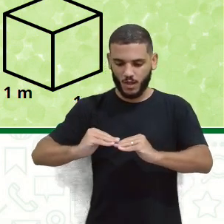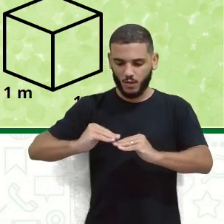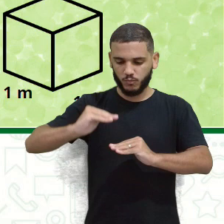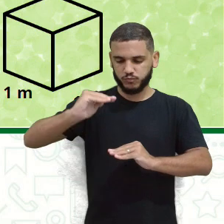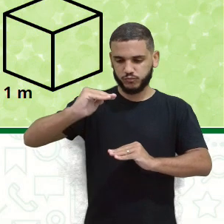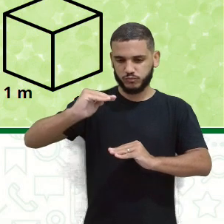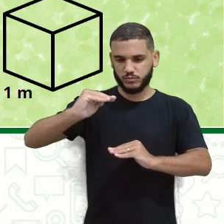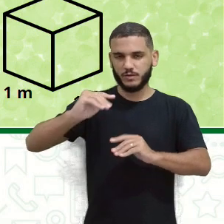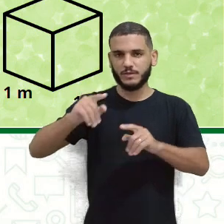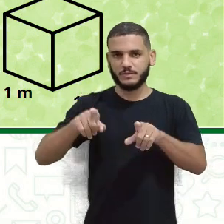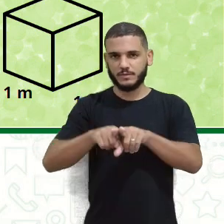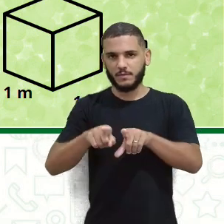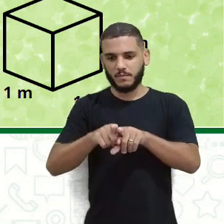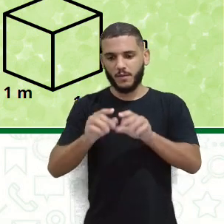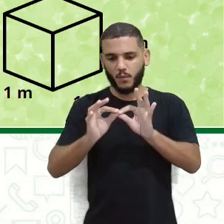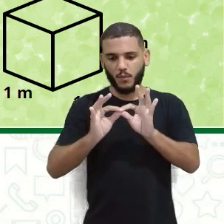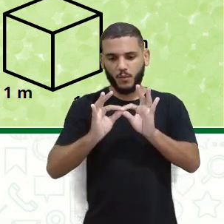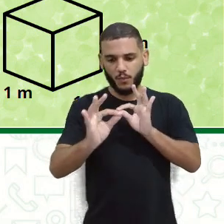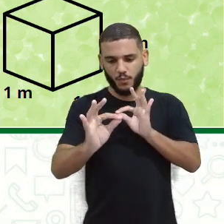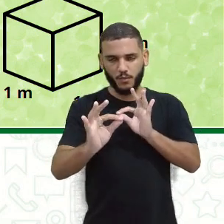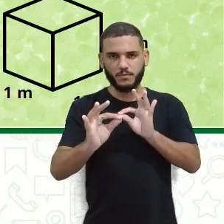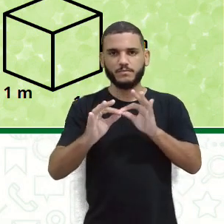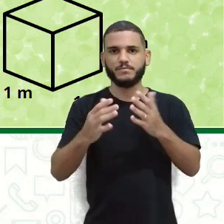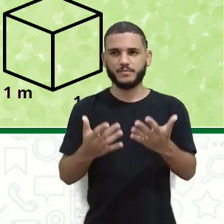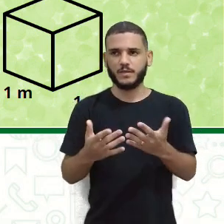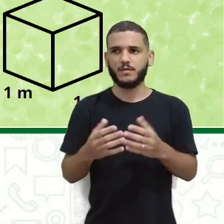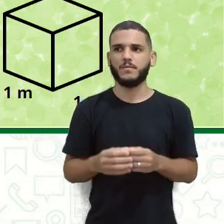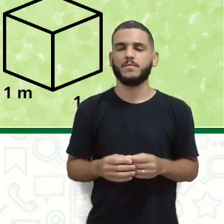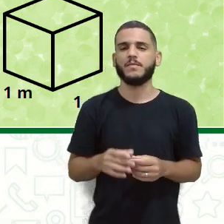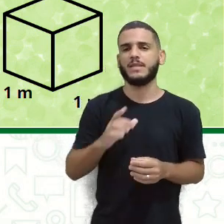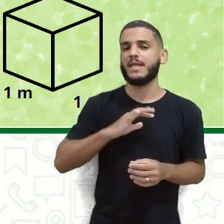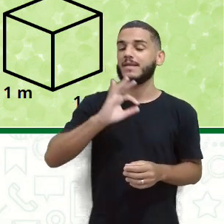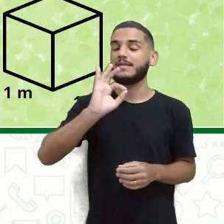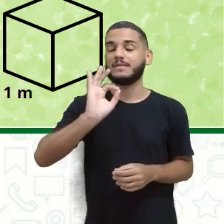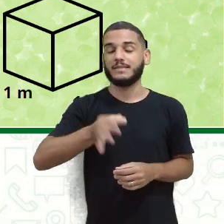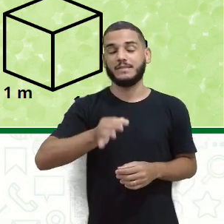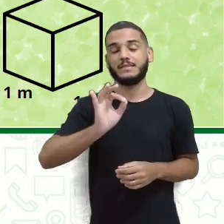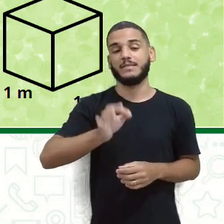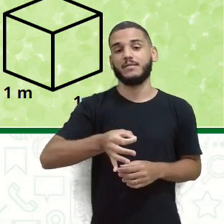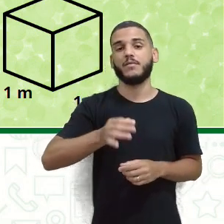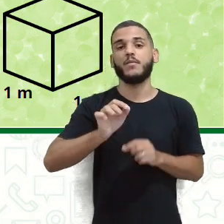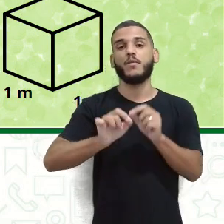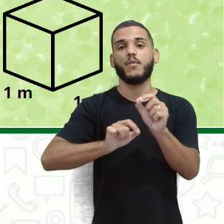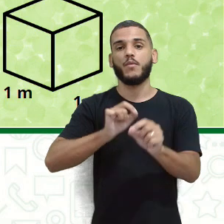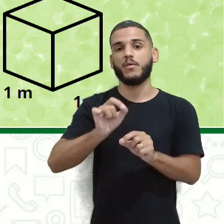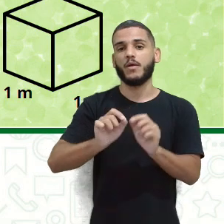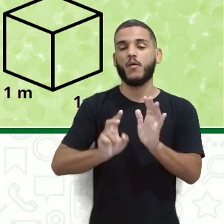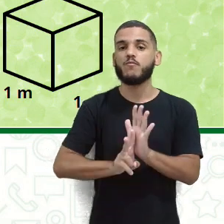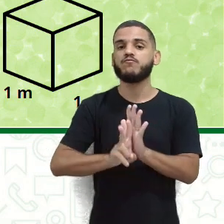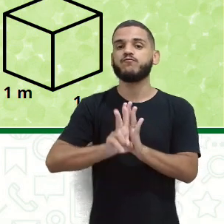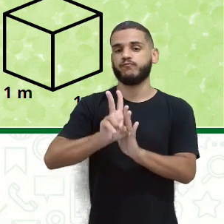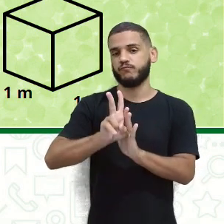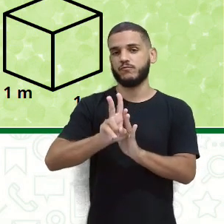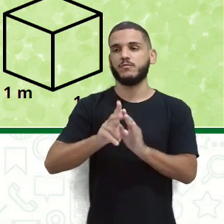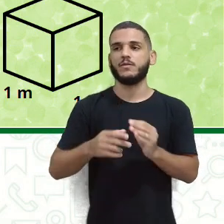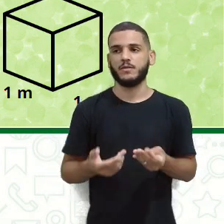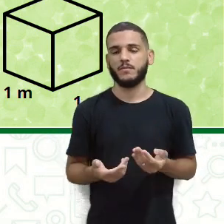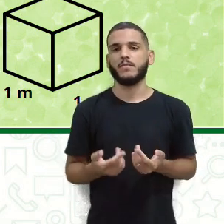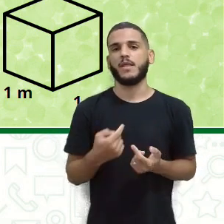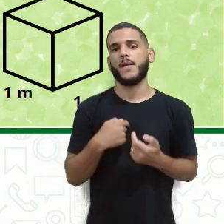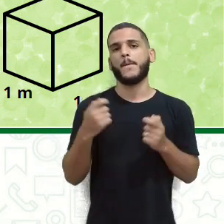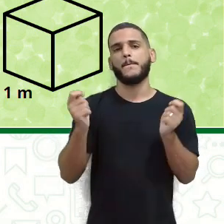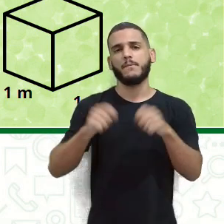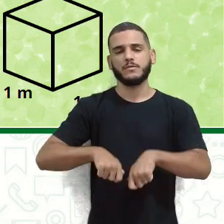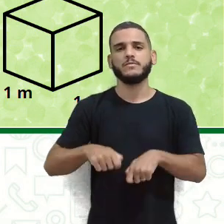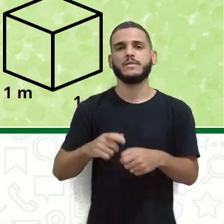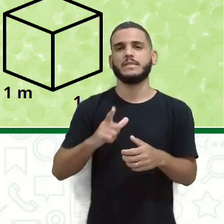e comprimento, ou seja, ele tem exatamente o volume, né? É assim que eu posso